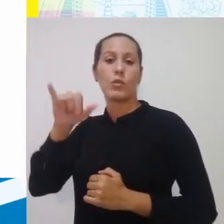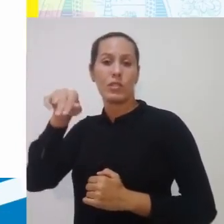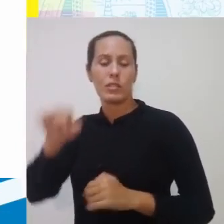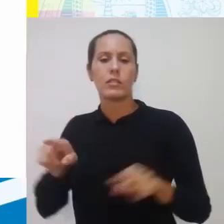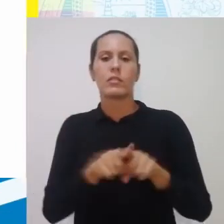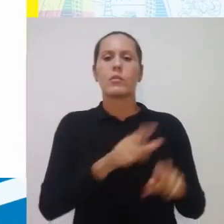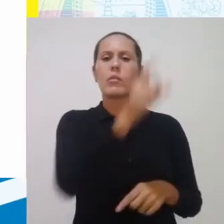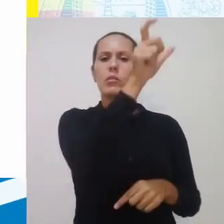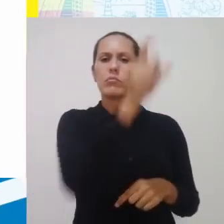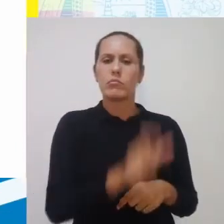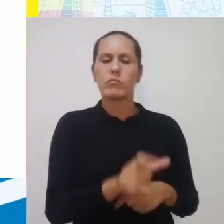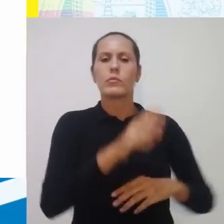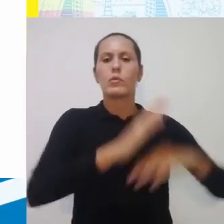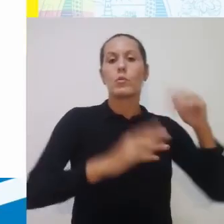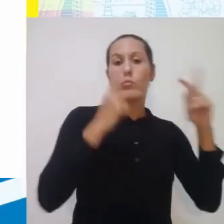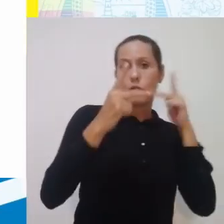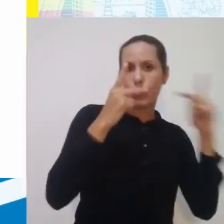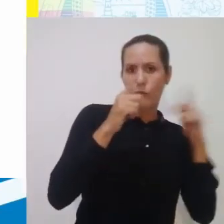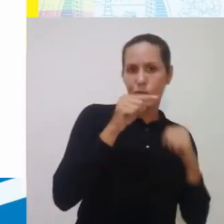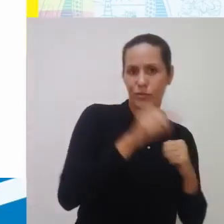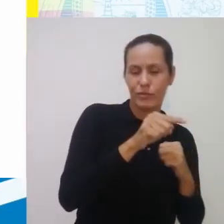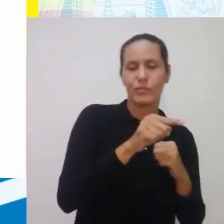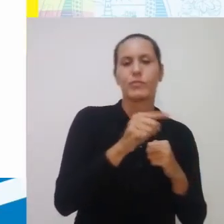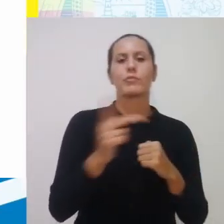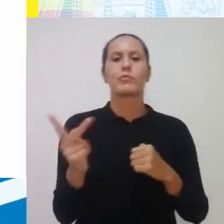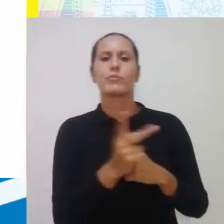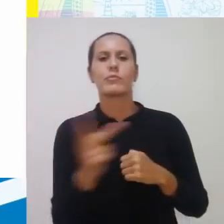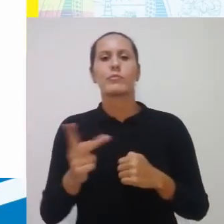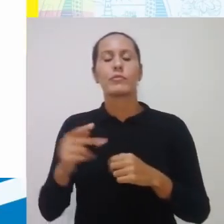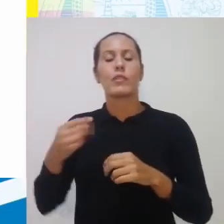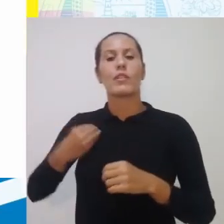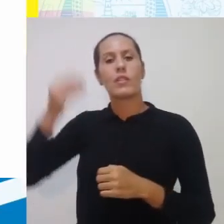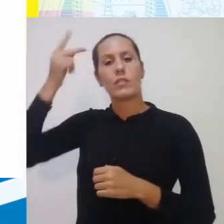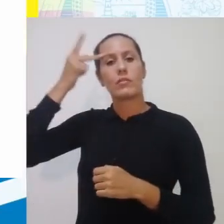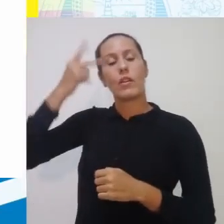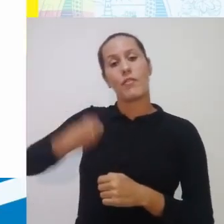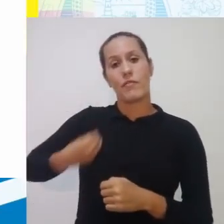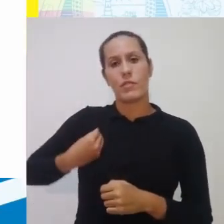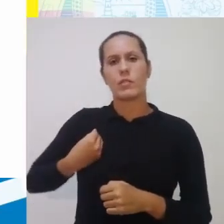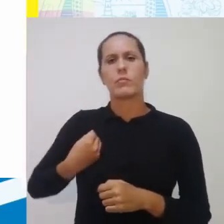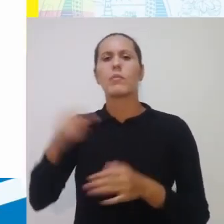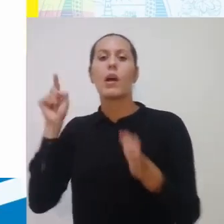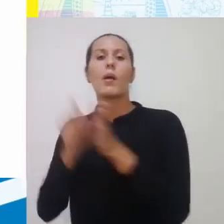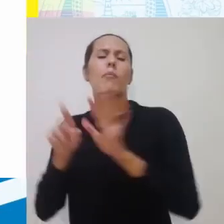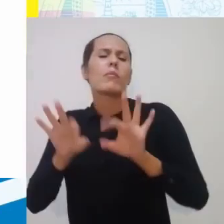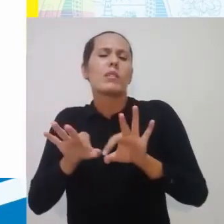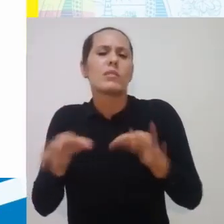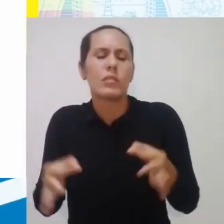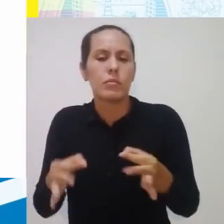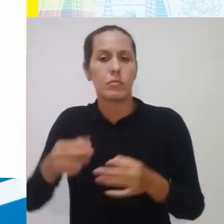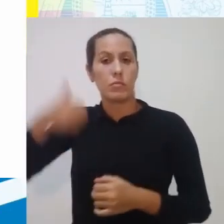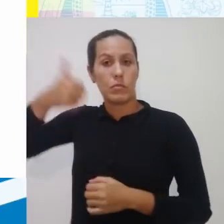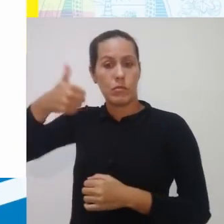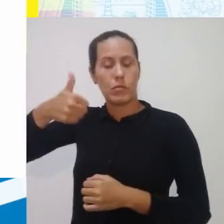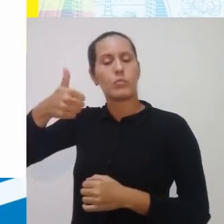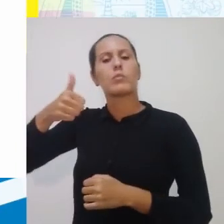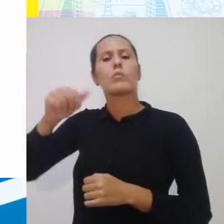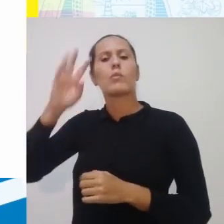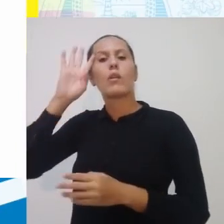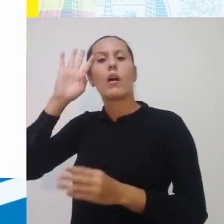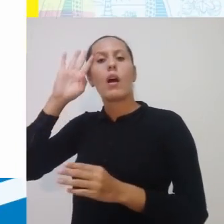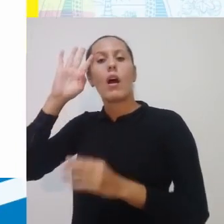psicanalista Marcos Wagner, ambos de São Paulo. As perguntas são simples. Qual é a ideia central do texto? No